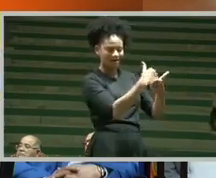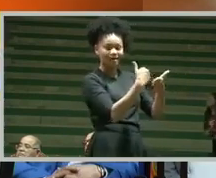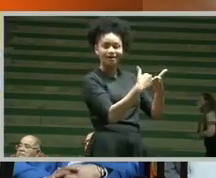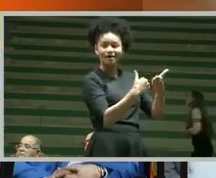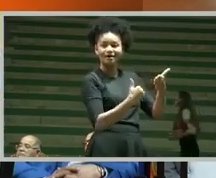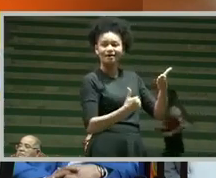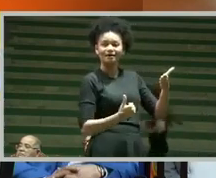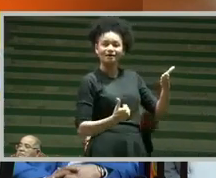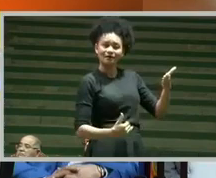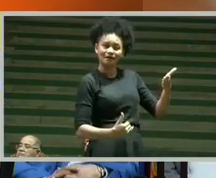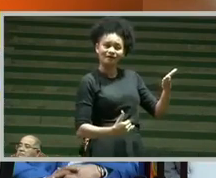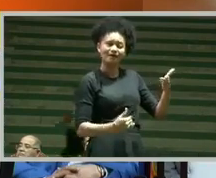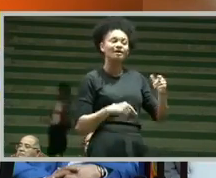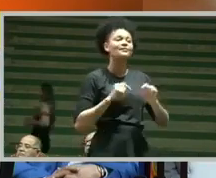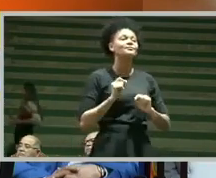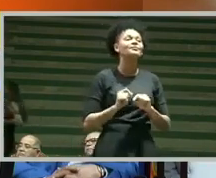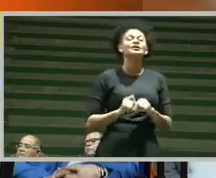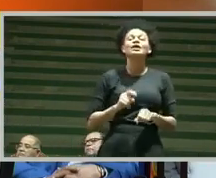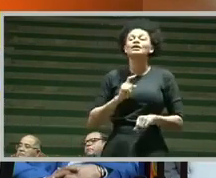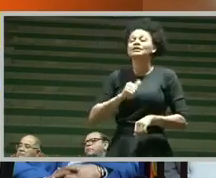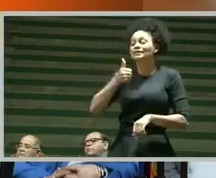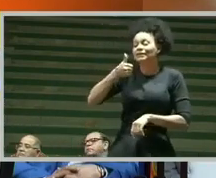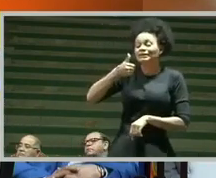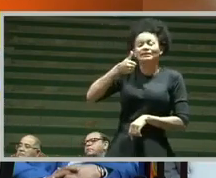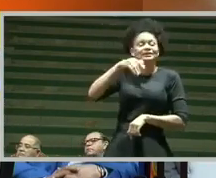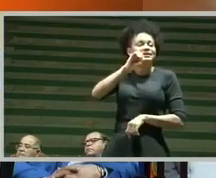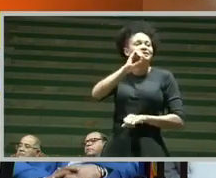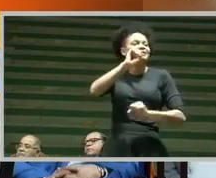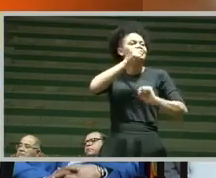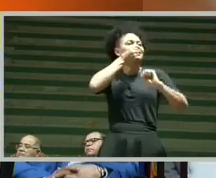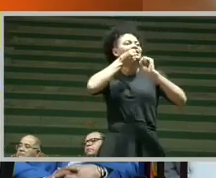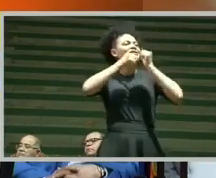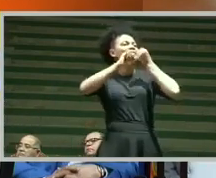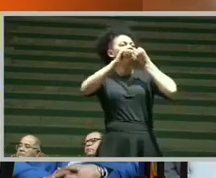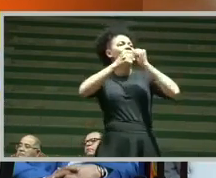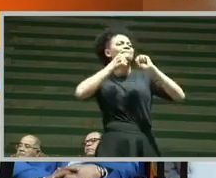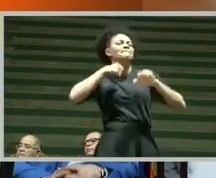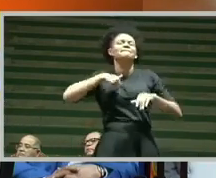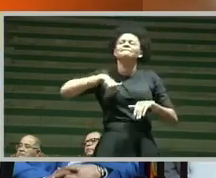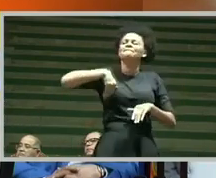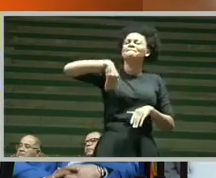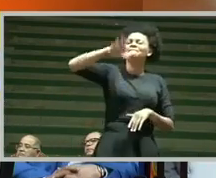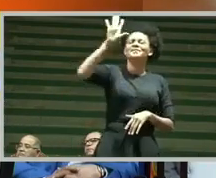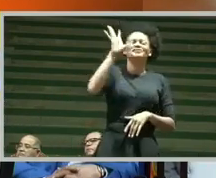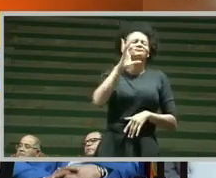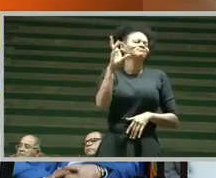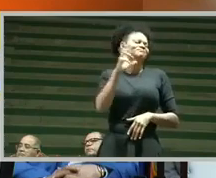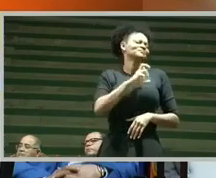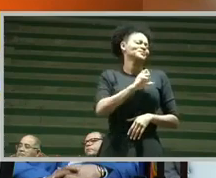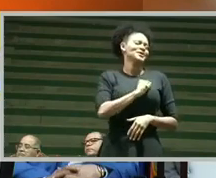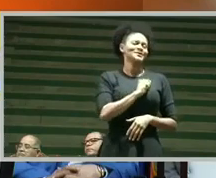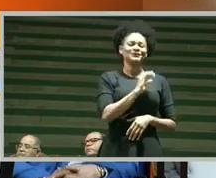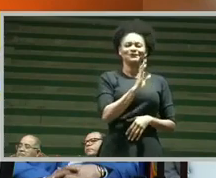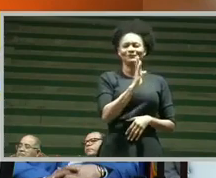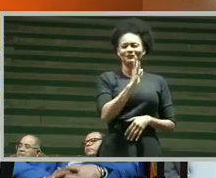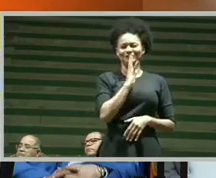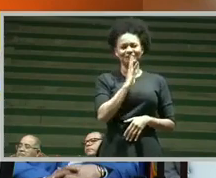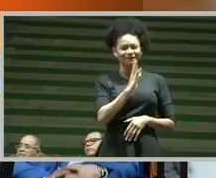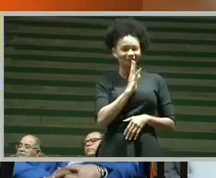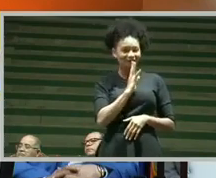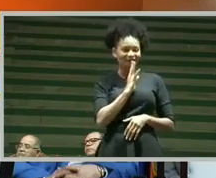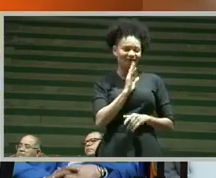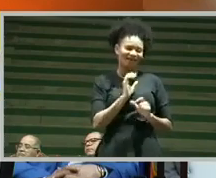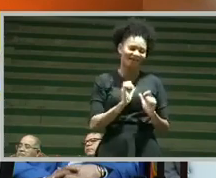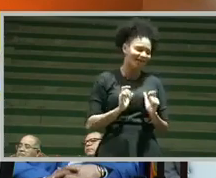entre ou dos 10 salmos mais queridos e conhecidos por nós, é